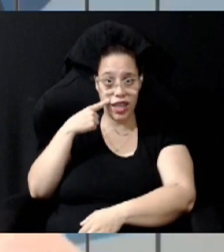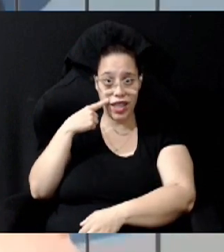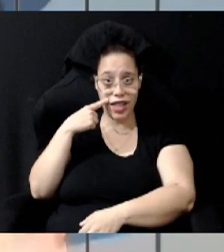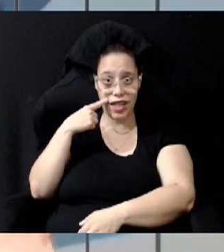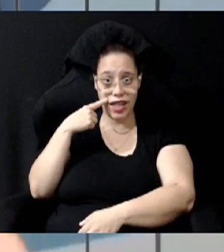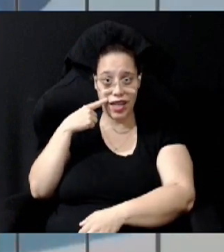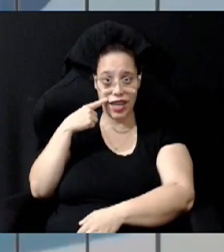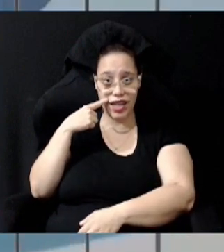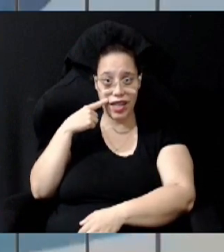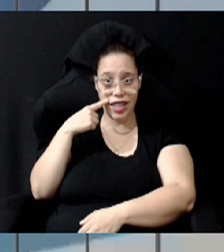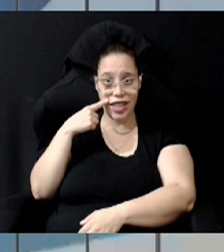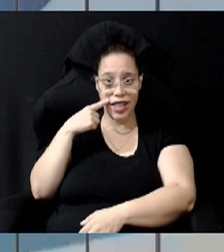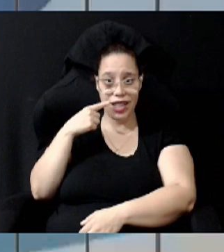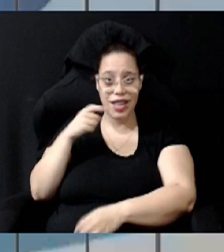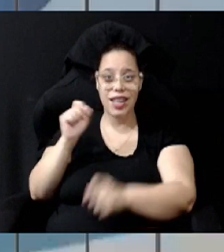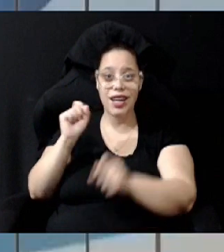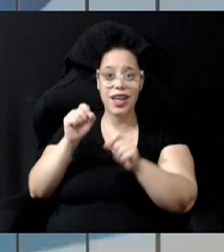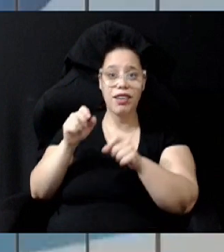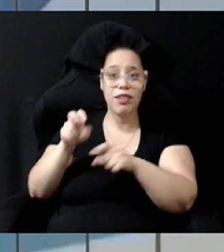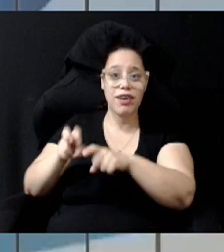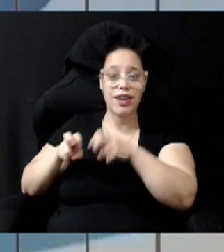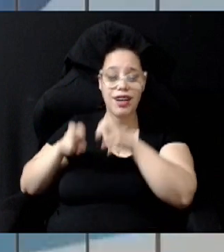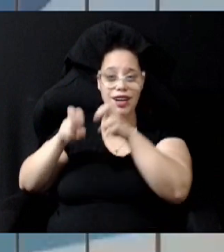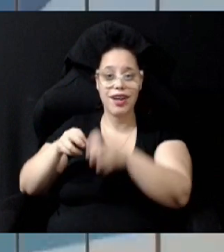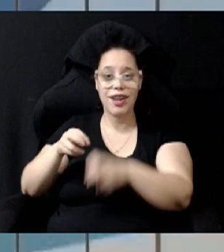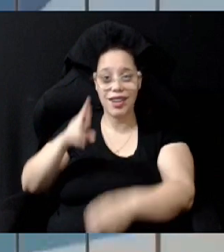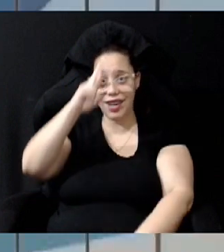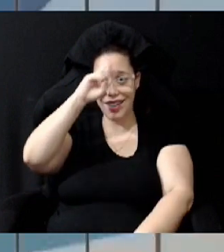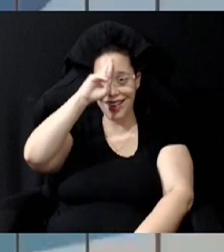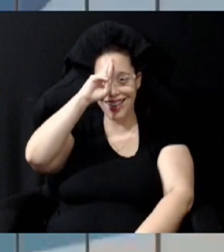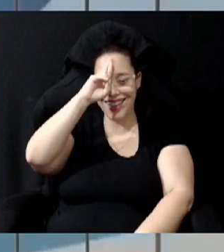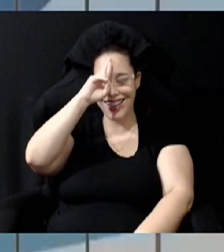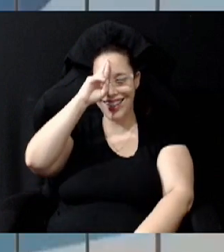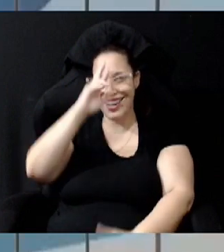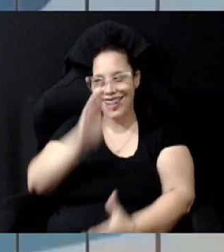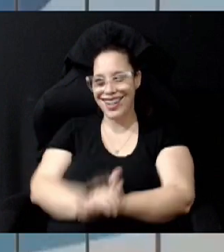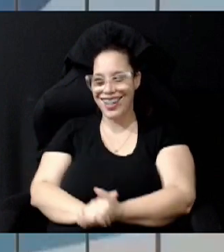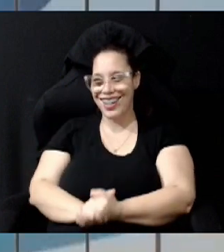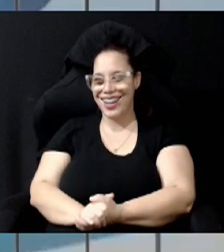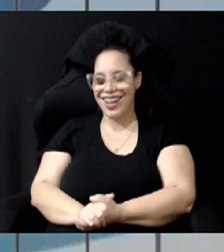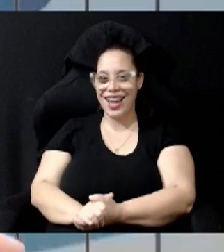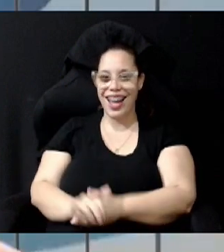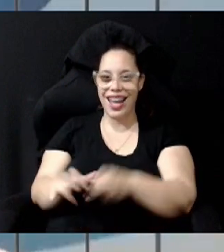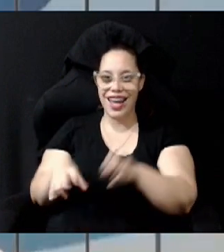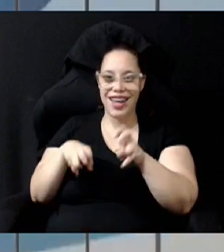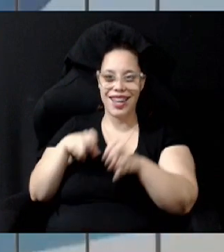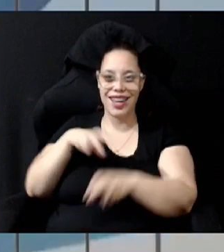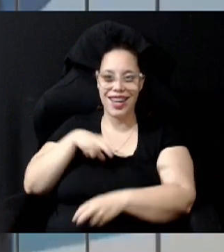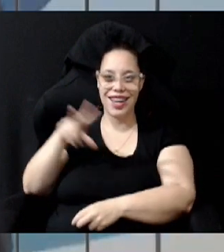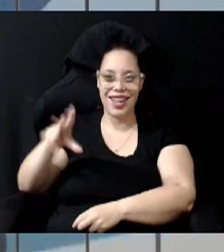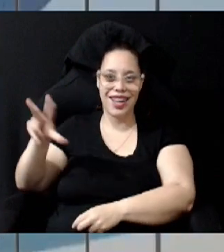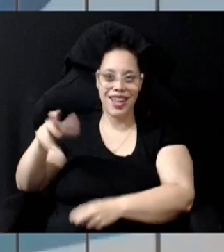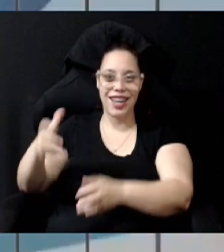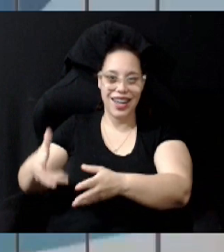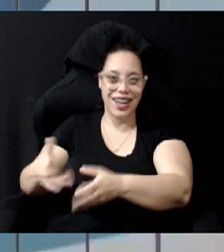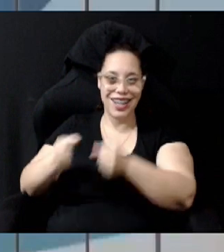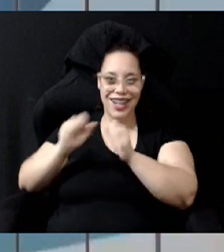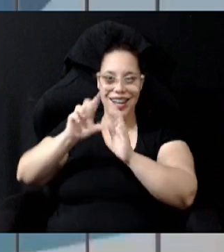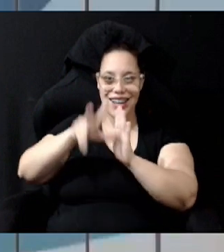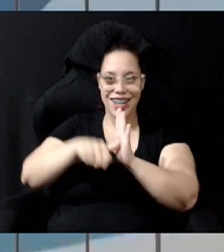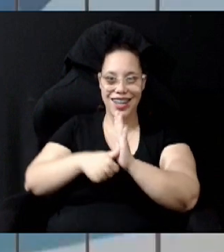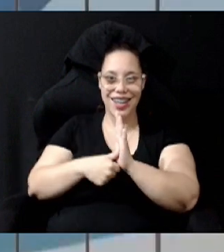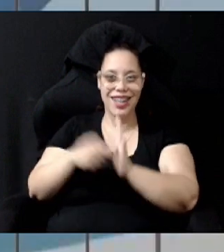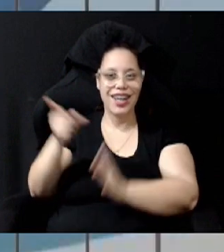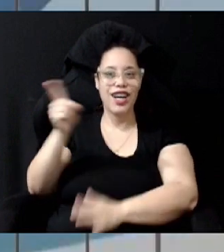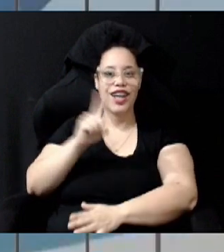Não, que fazenda? Você falou no almoço, Gaspar, né? As fazendas que você tem, que o Lula vai tomar se ele ganhar. Não tenho fazenda não,